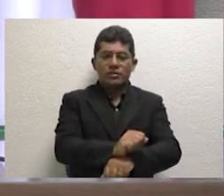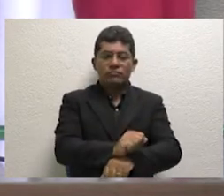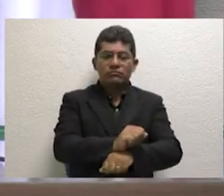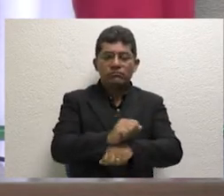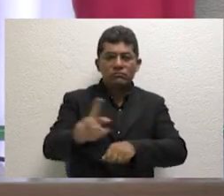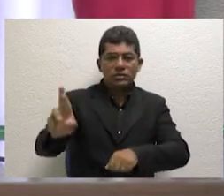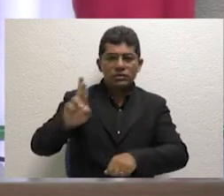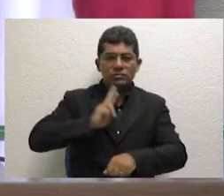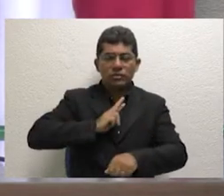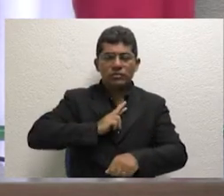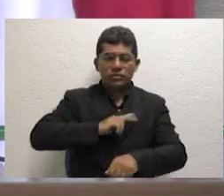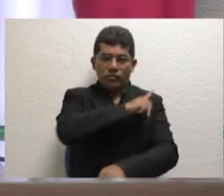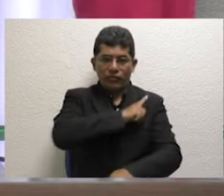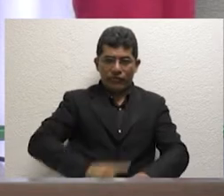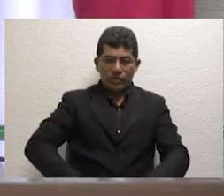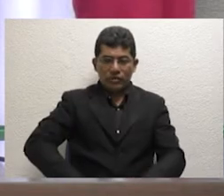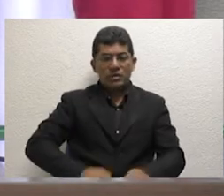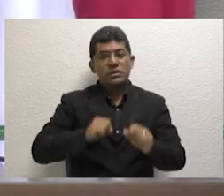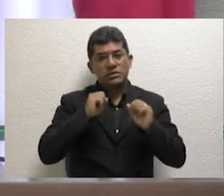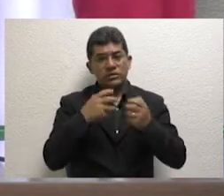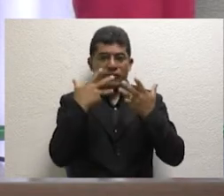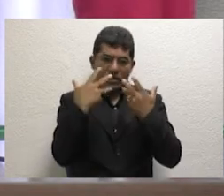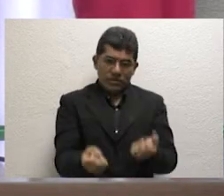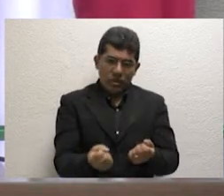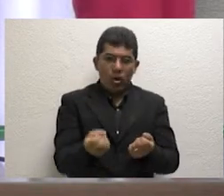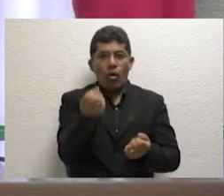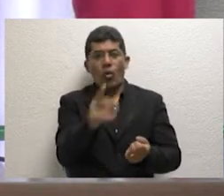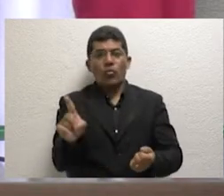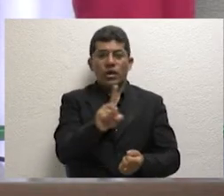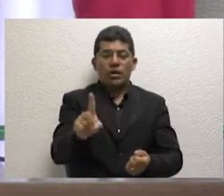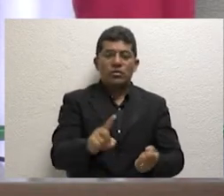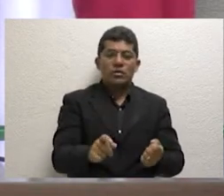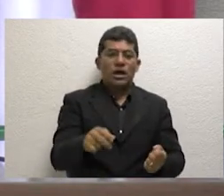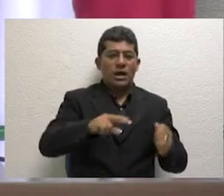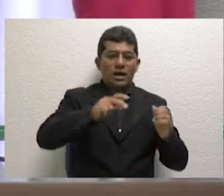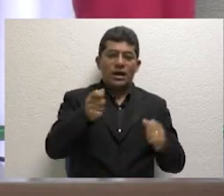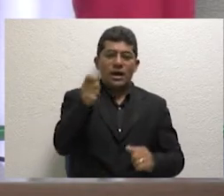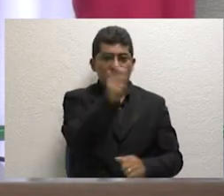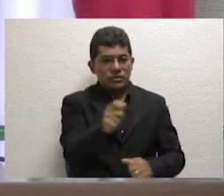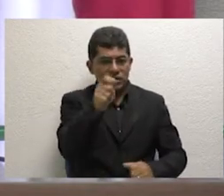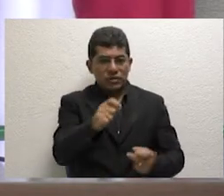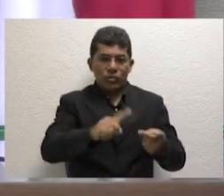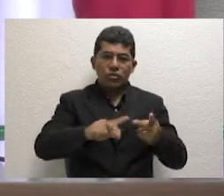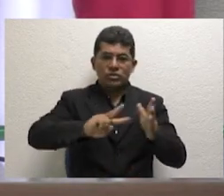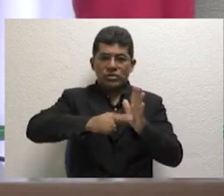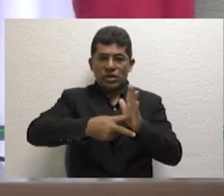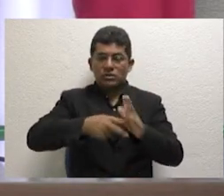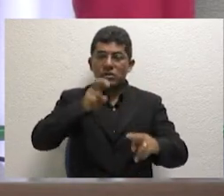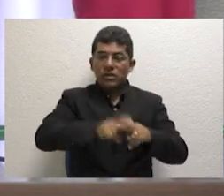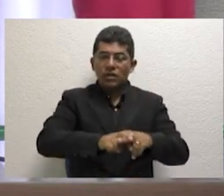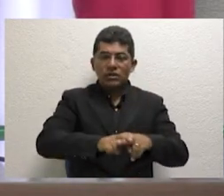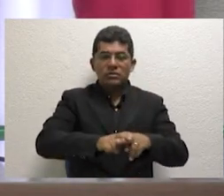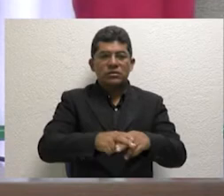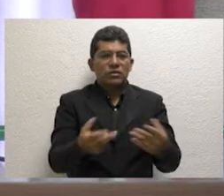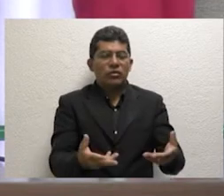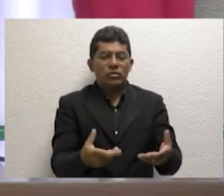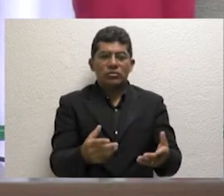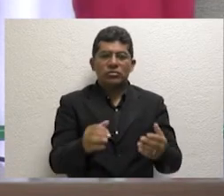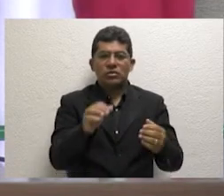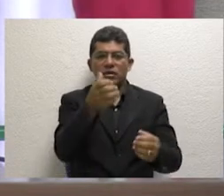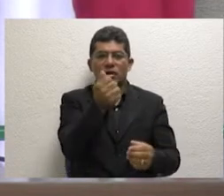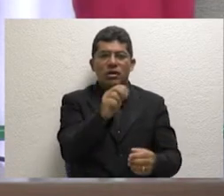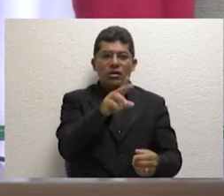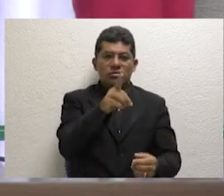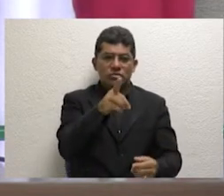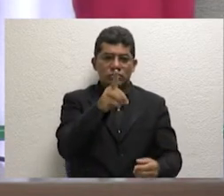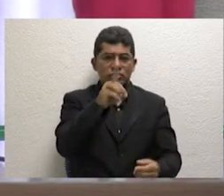retorno de lá do executivo se vai atender ou não o Aspron e o Cintean sentado assistindo aqui do que para o auditório porque